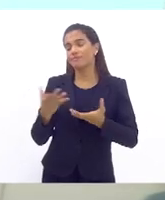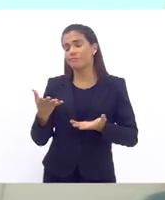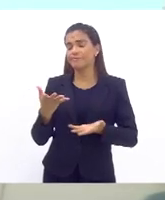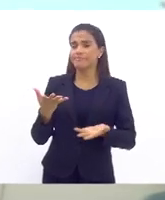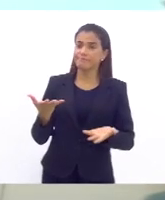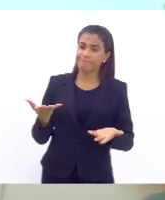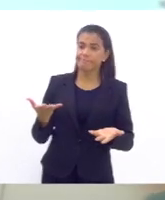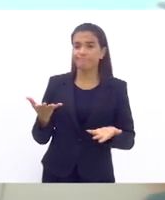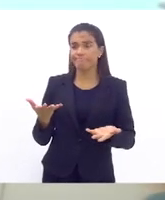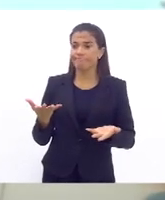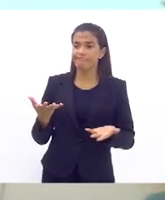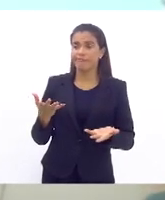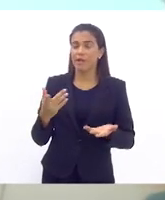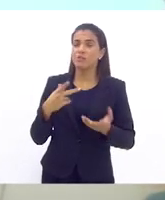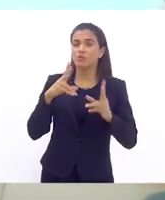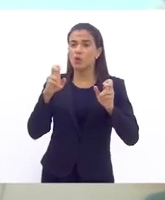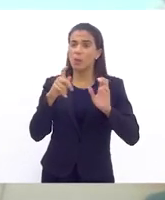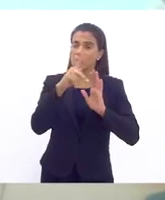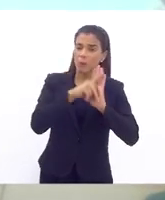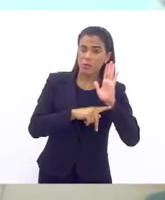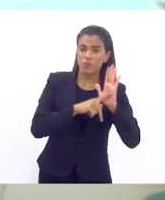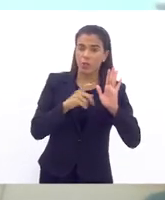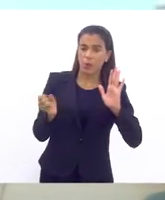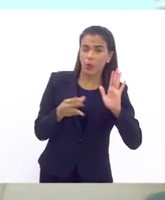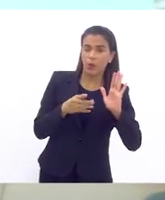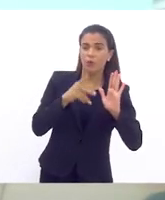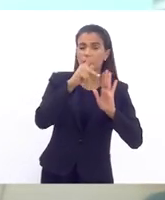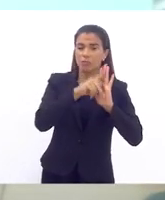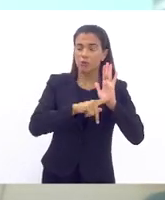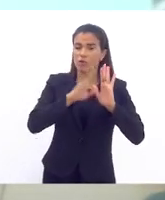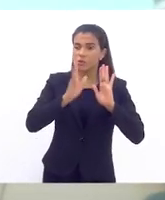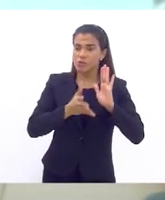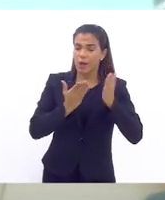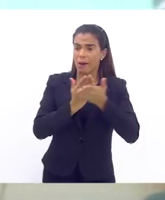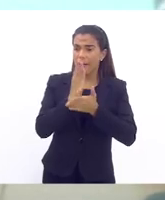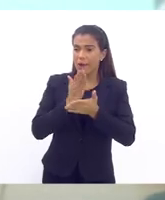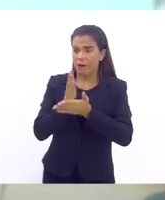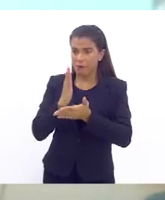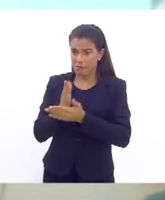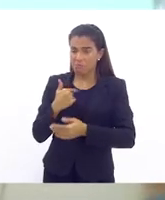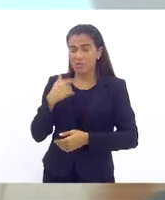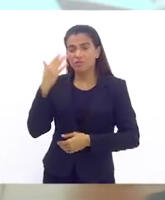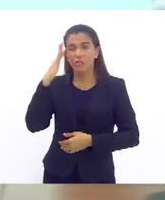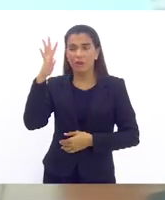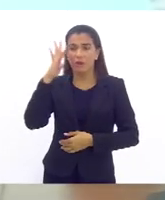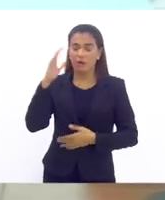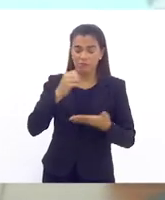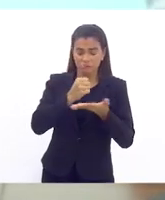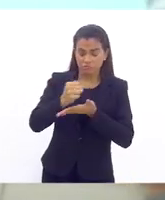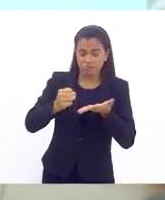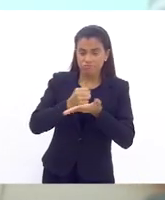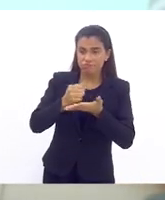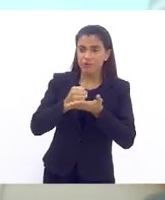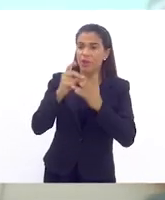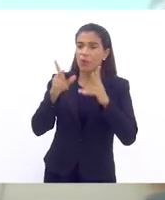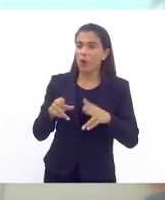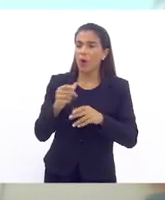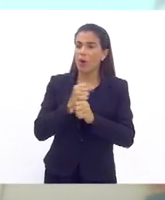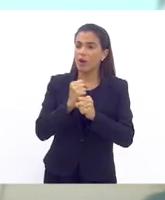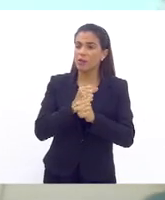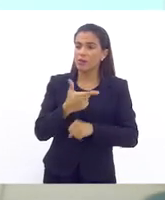as ações e cursos esses novos projetos Isso tudo só para a gente ter uma base igual teve em 2021 para